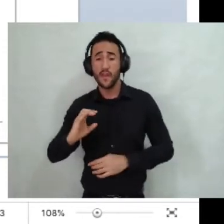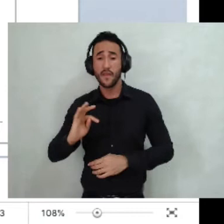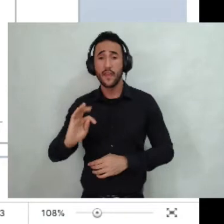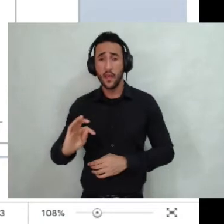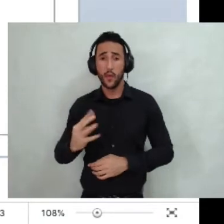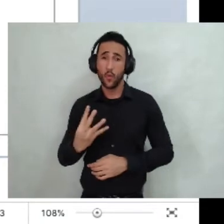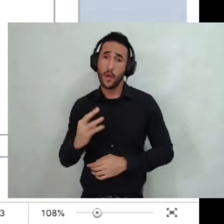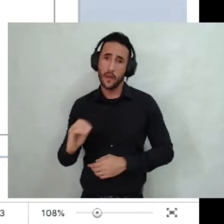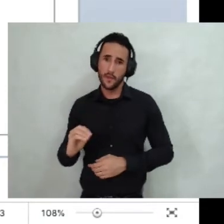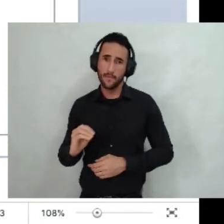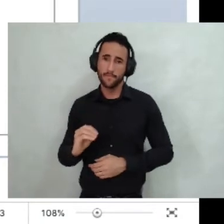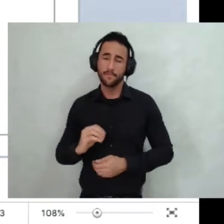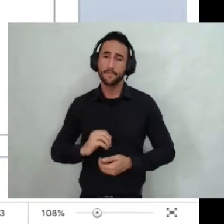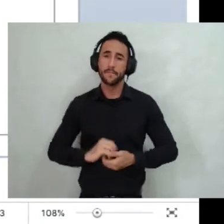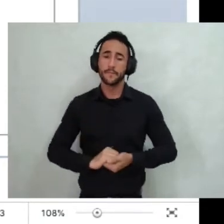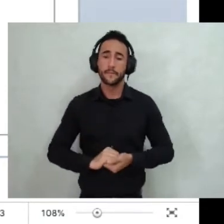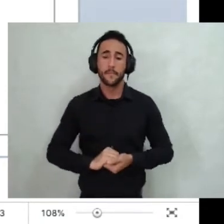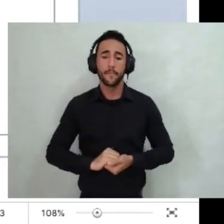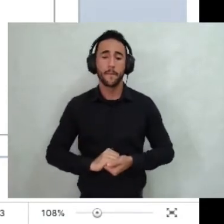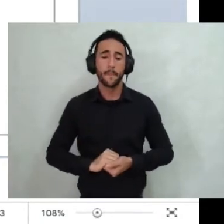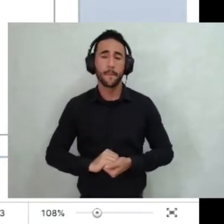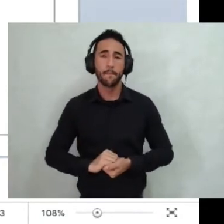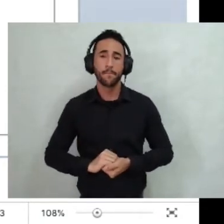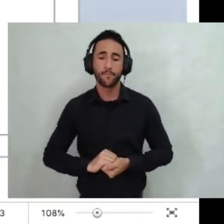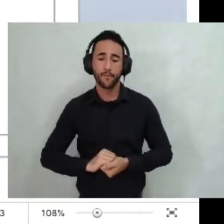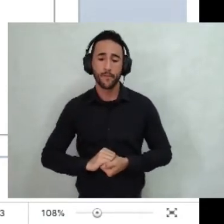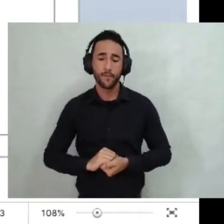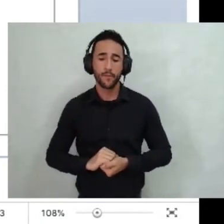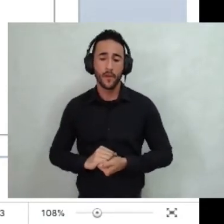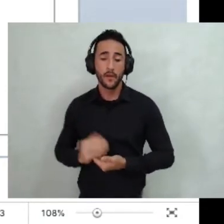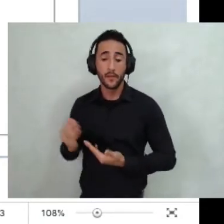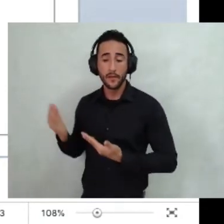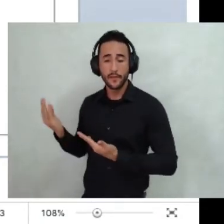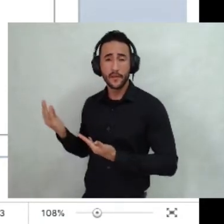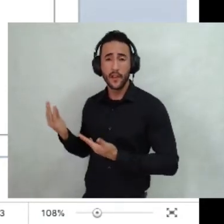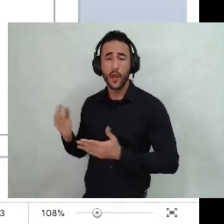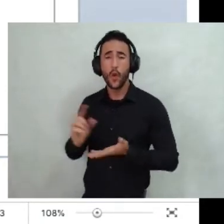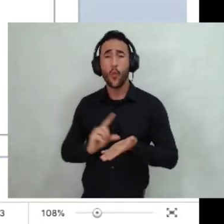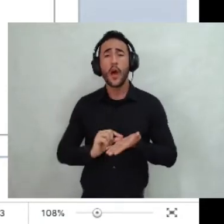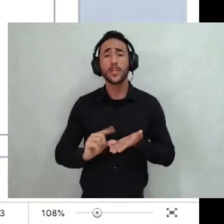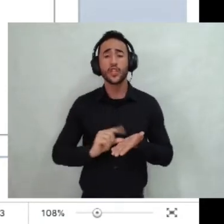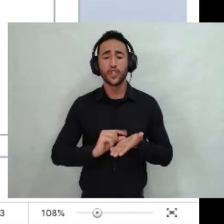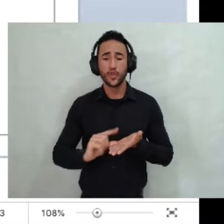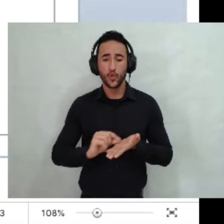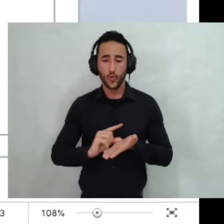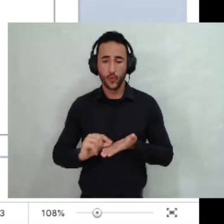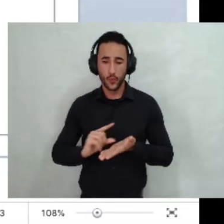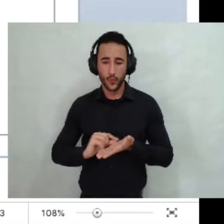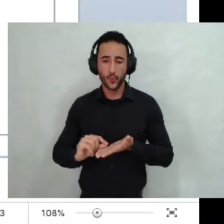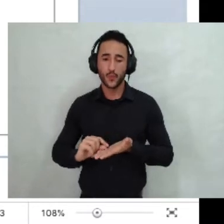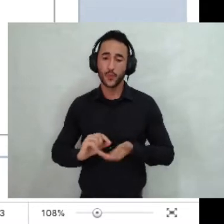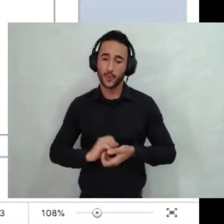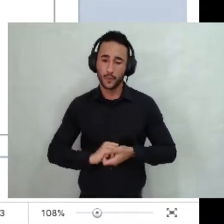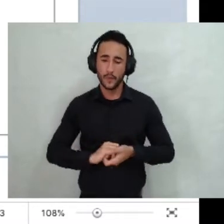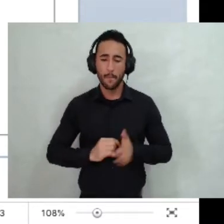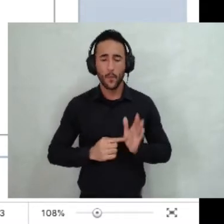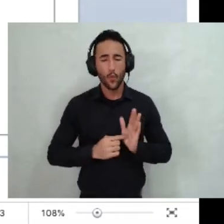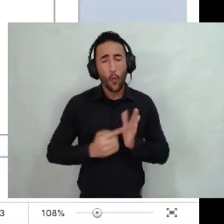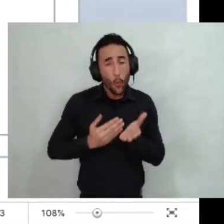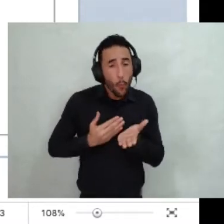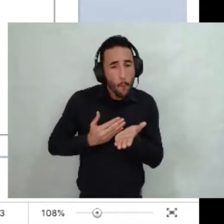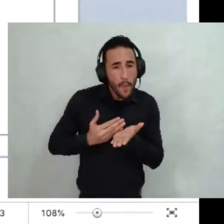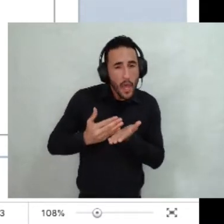menor. Esse já é um artigo do New England, que saiu logo no início da pandemia,